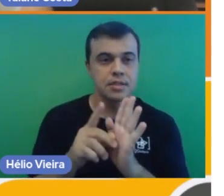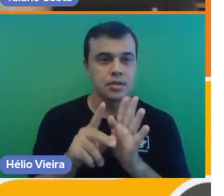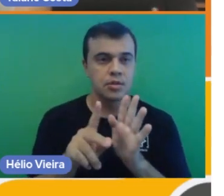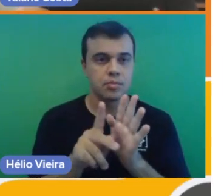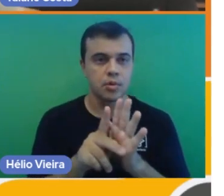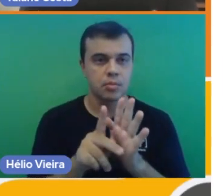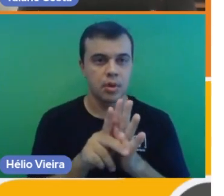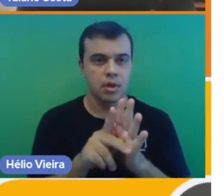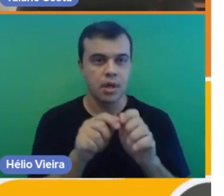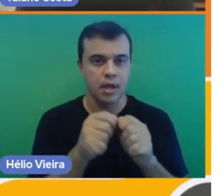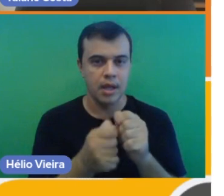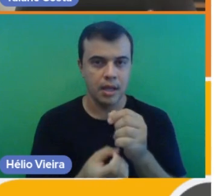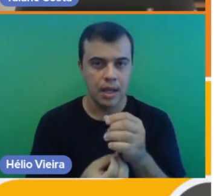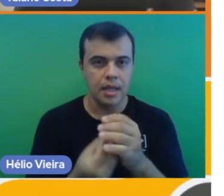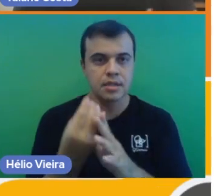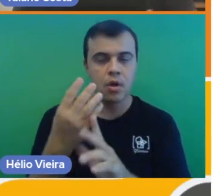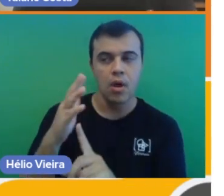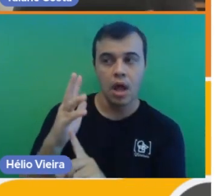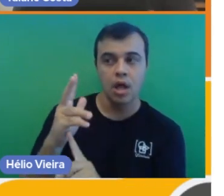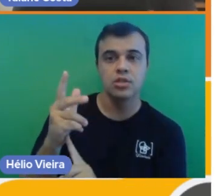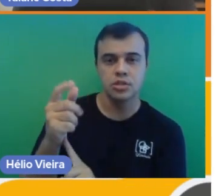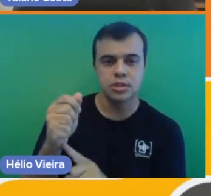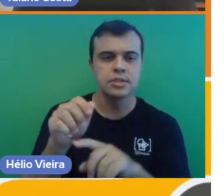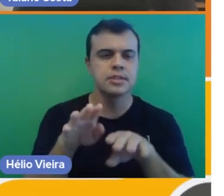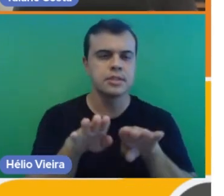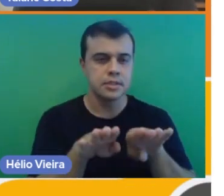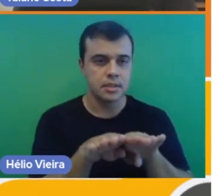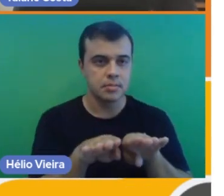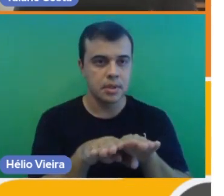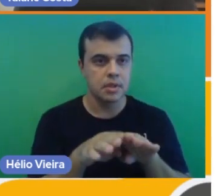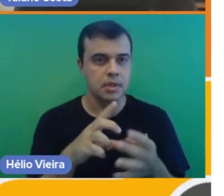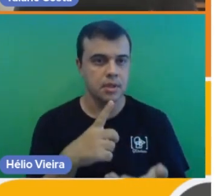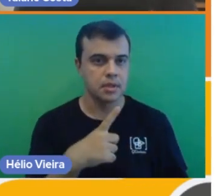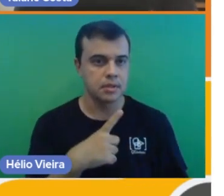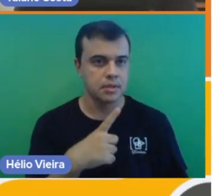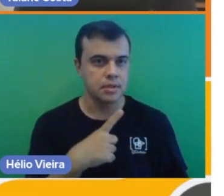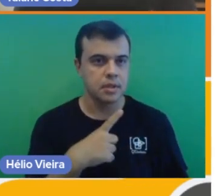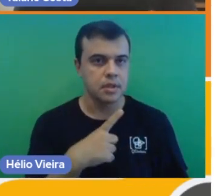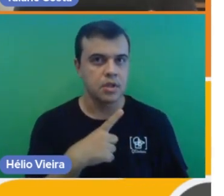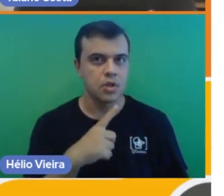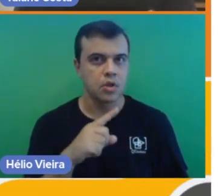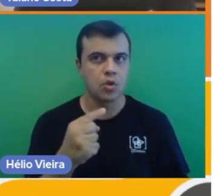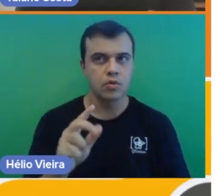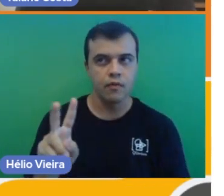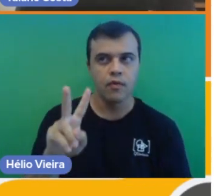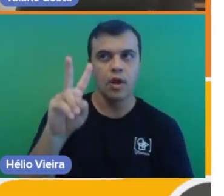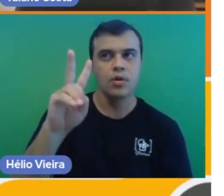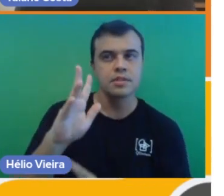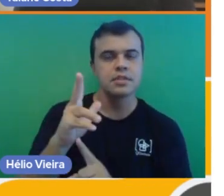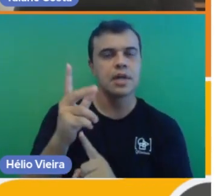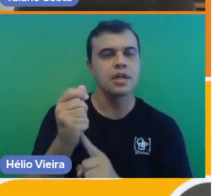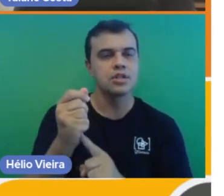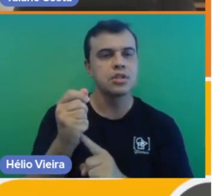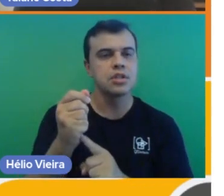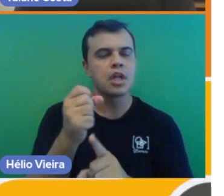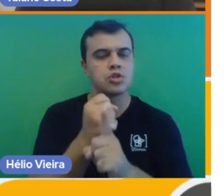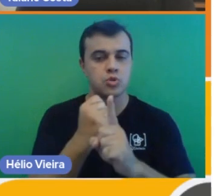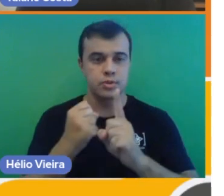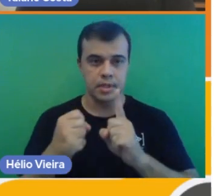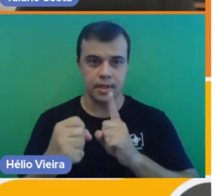da produção artística, como também dos valores da arte na sociedade.